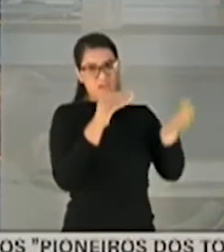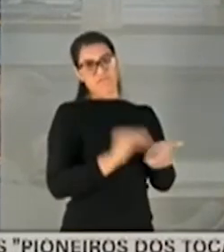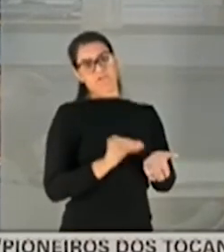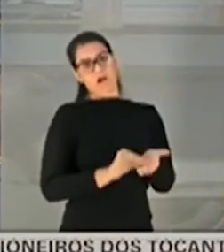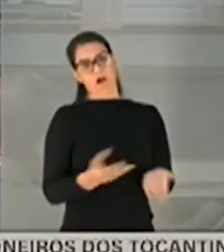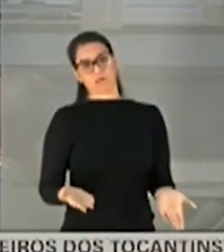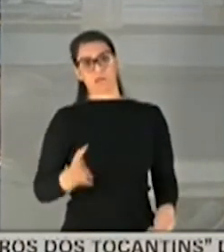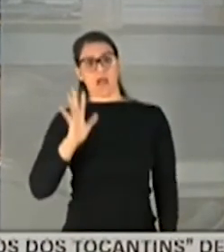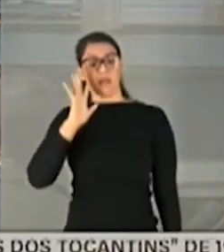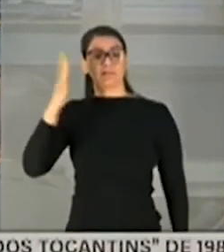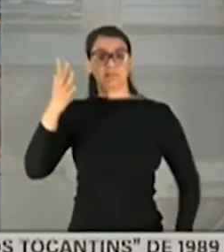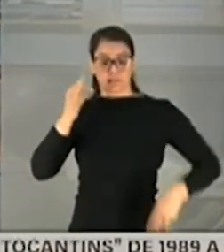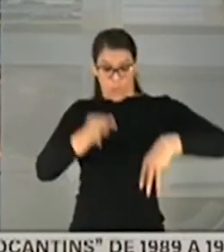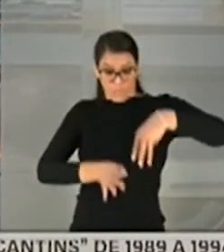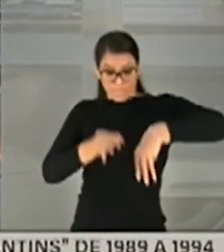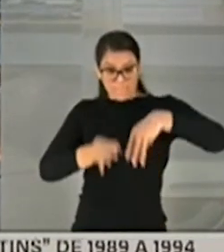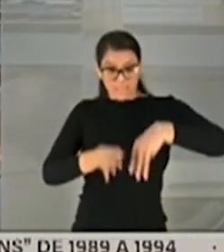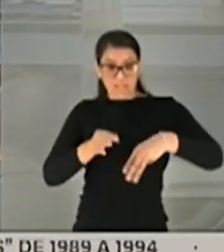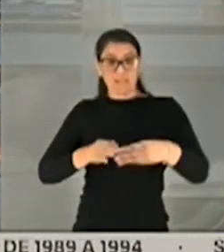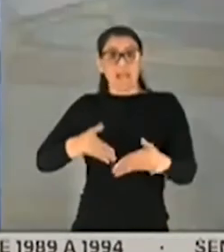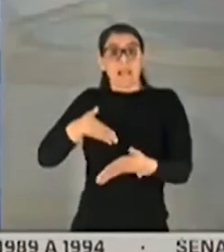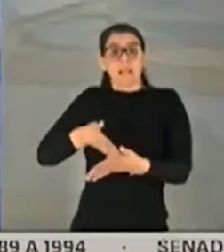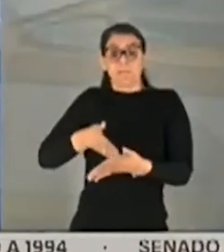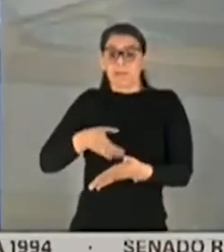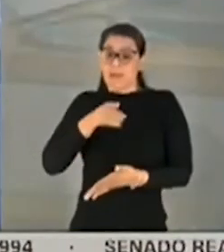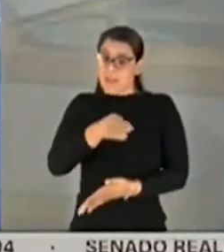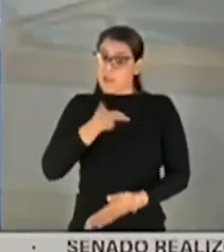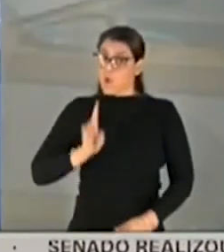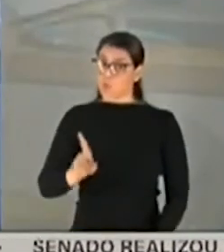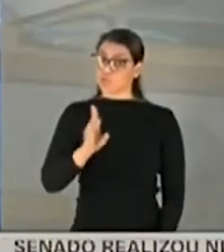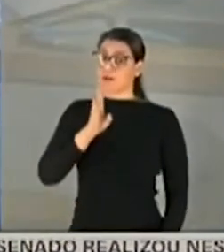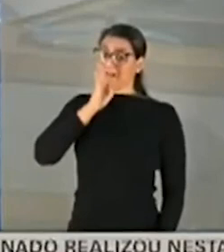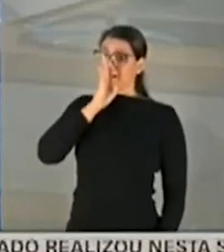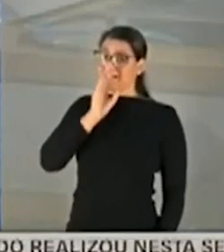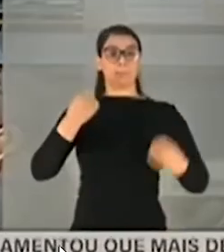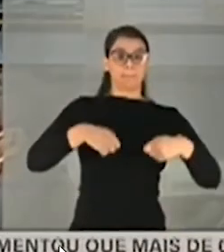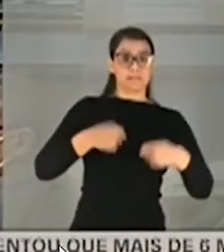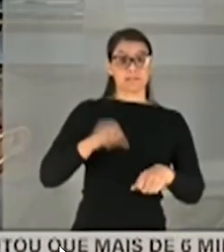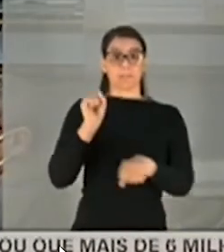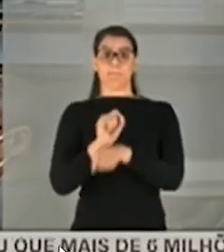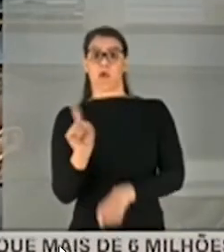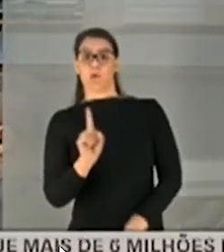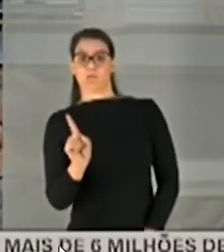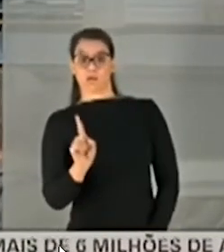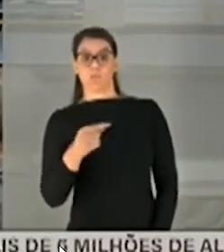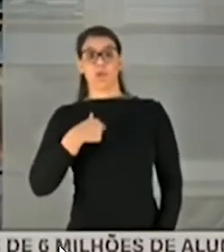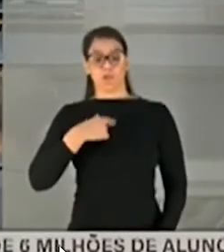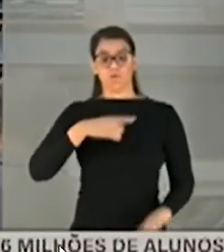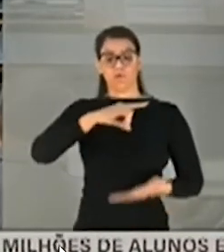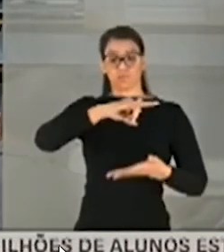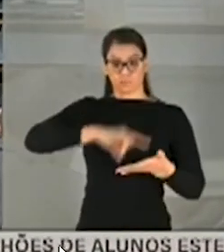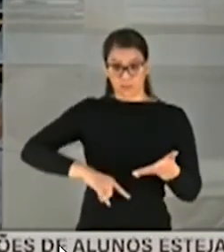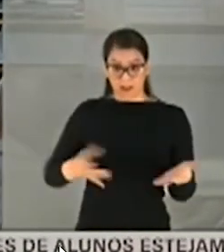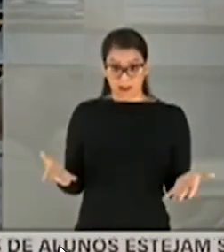A decisão do ministro Fux, ela se limita a ela se manter calada nos fatos que a incrimine. Vou fazer o embargo de